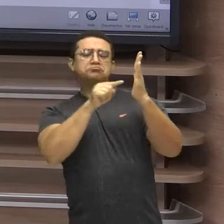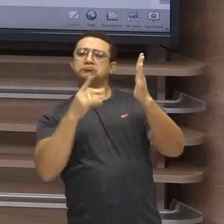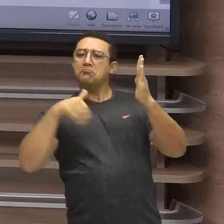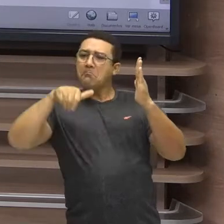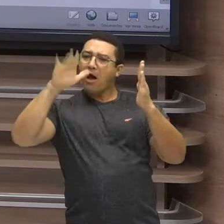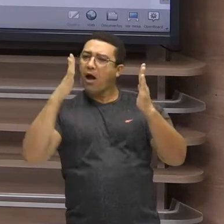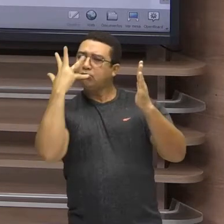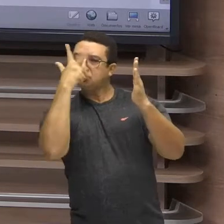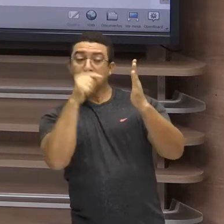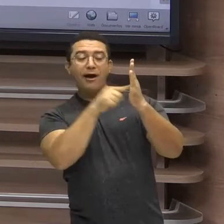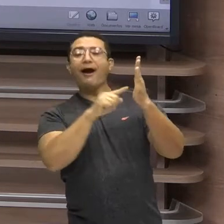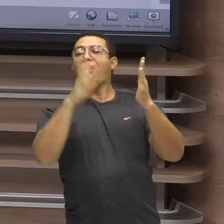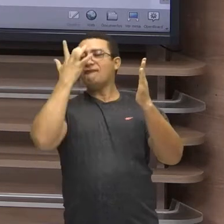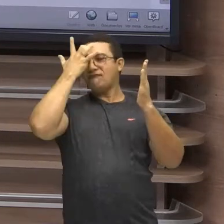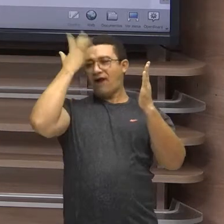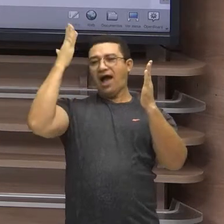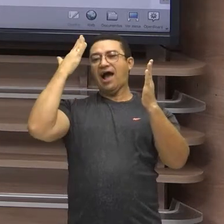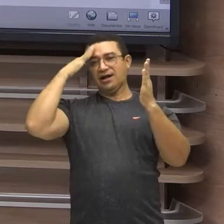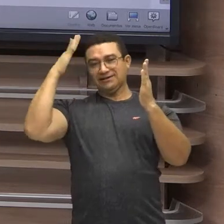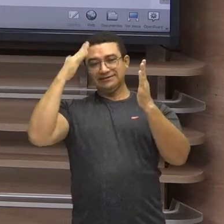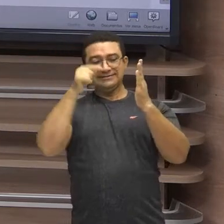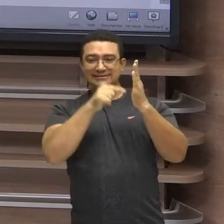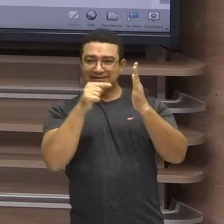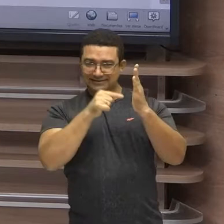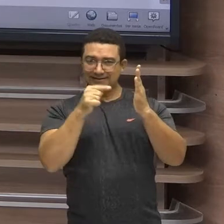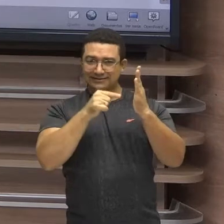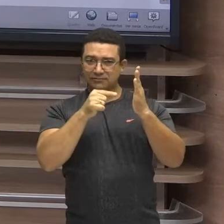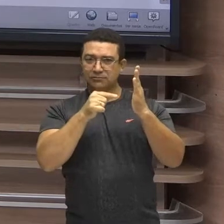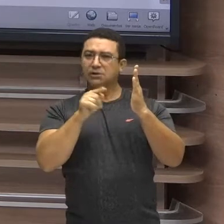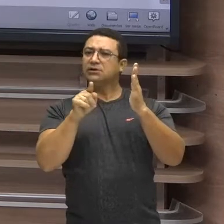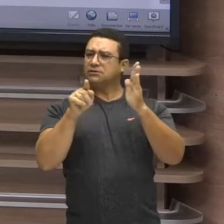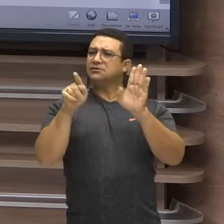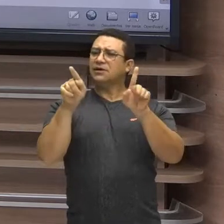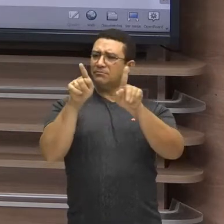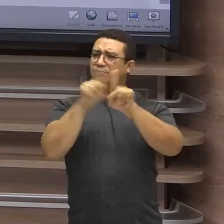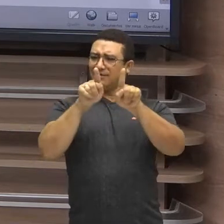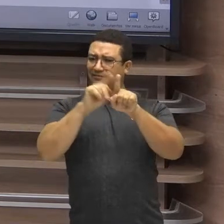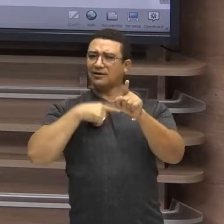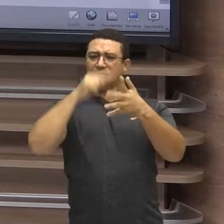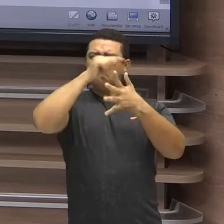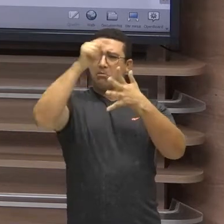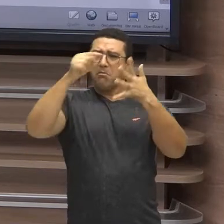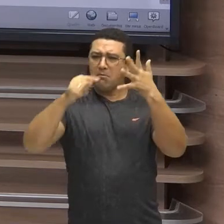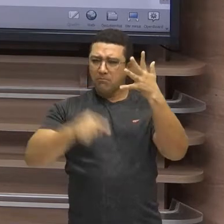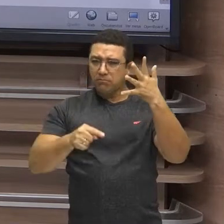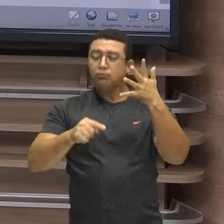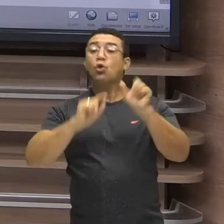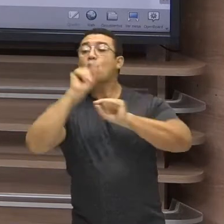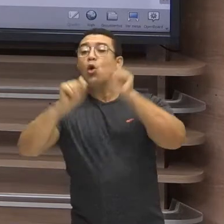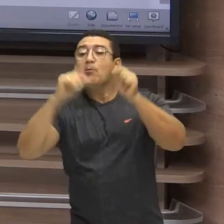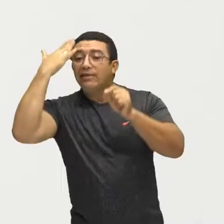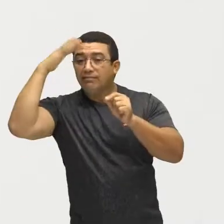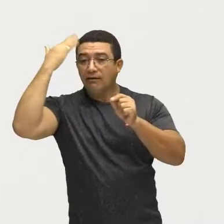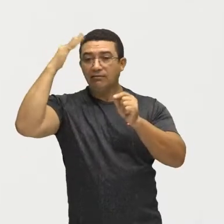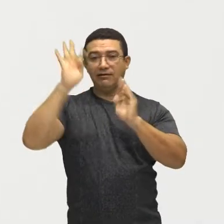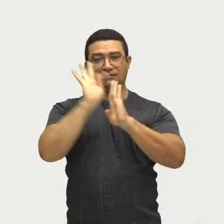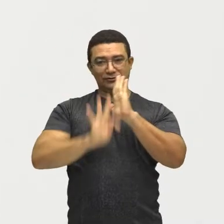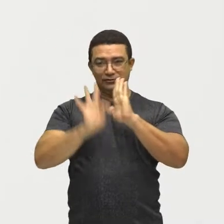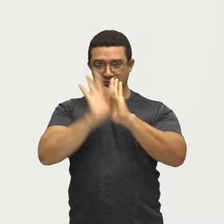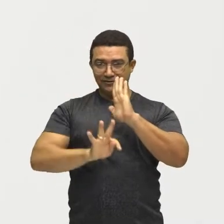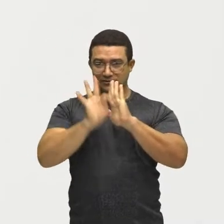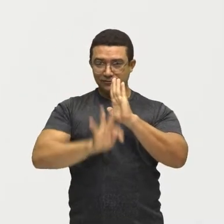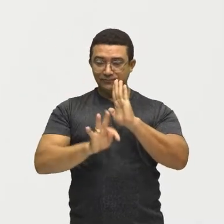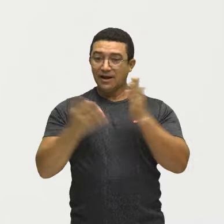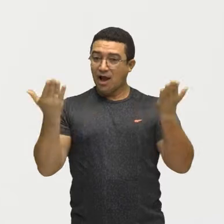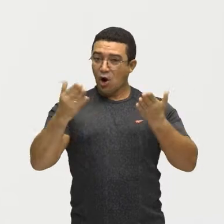mais compreensível e dar diversas formas de interpretação. Então, a gente vai